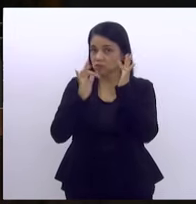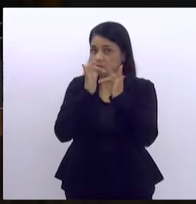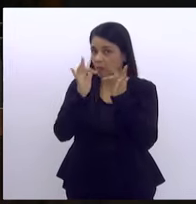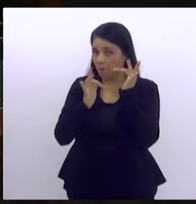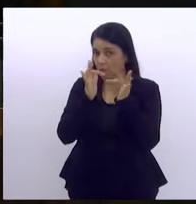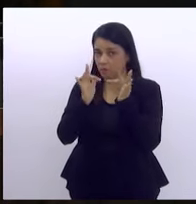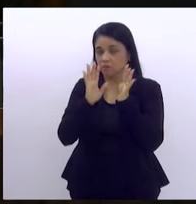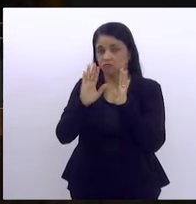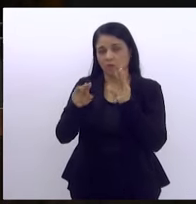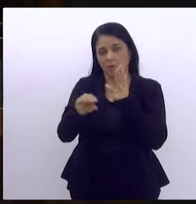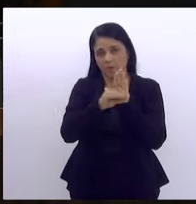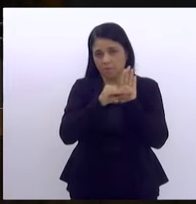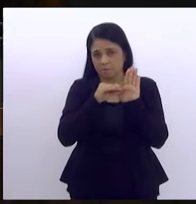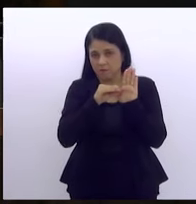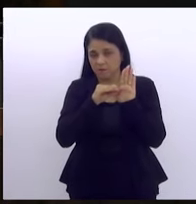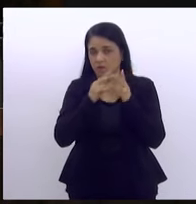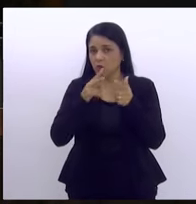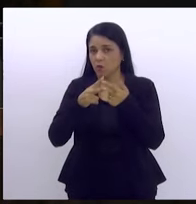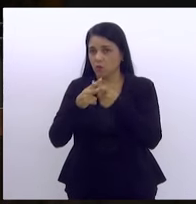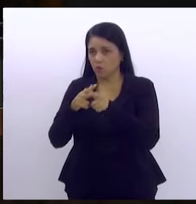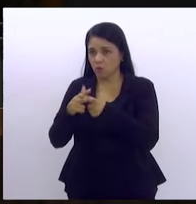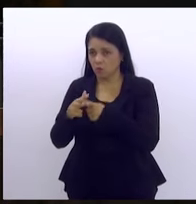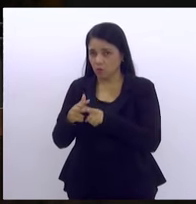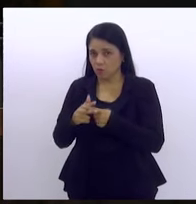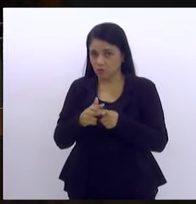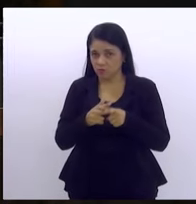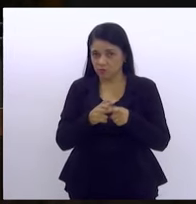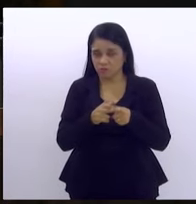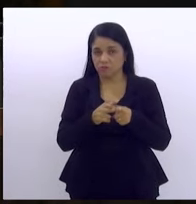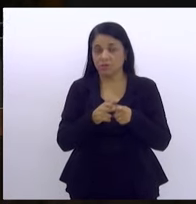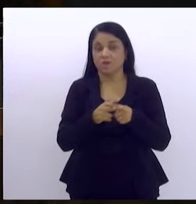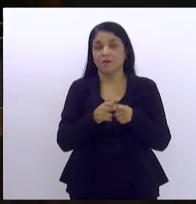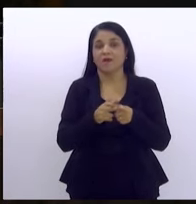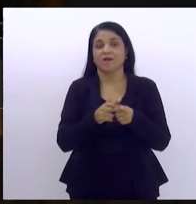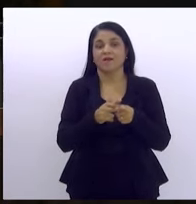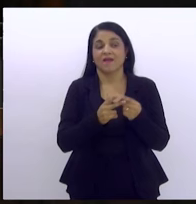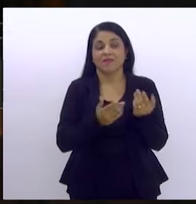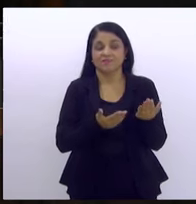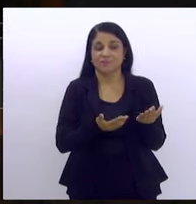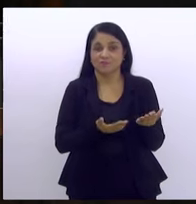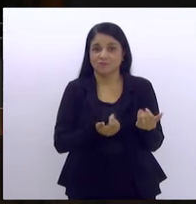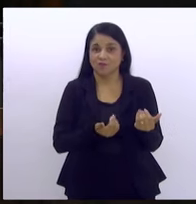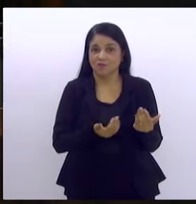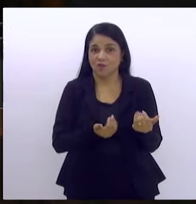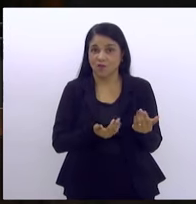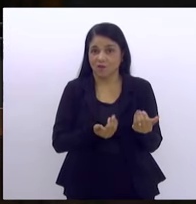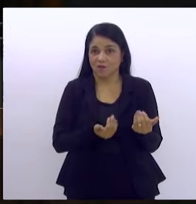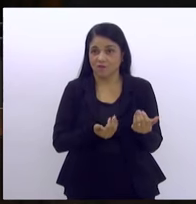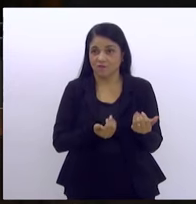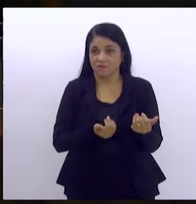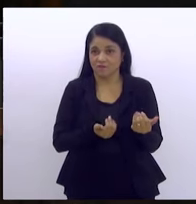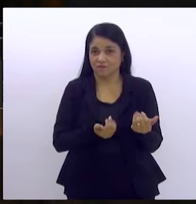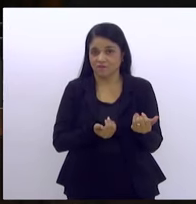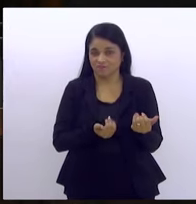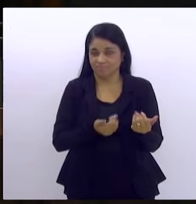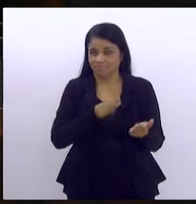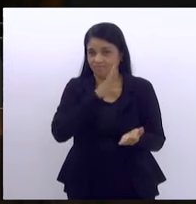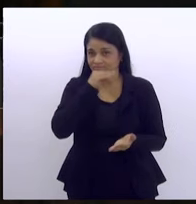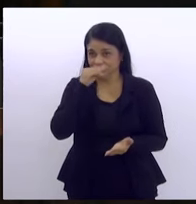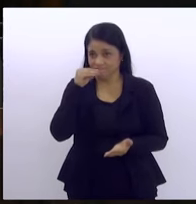feita uma emenda, corrigindo aqui, de namoro entre jovens, ou entre adolescentes.